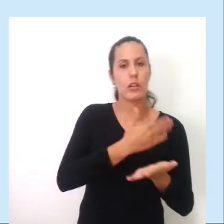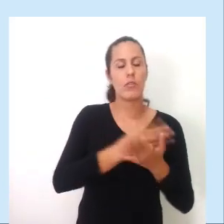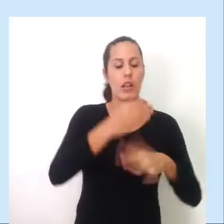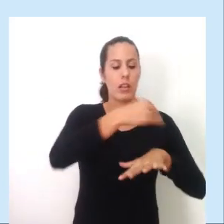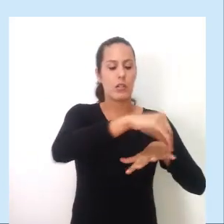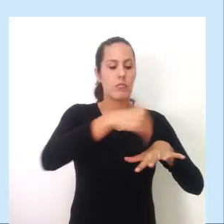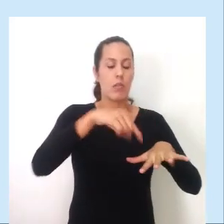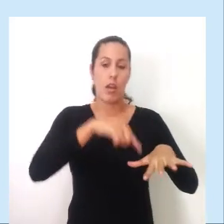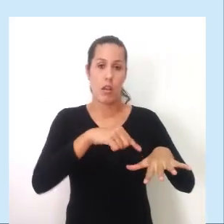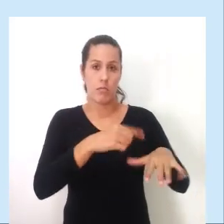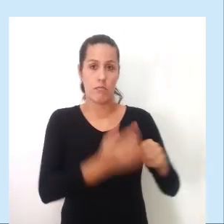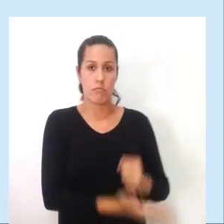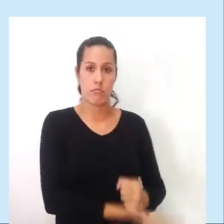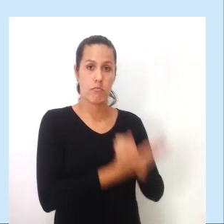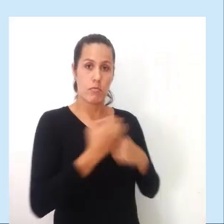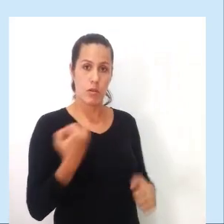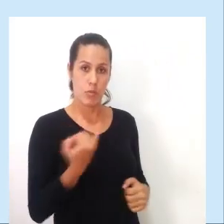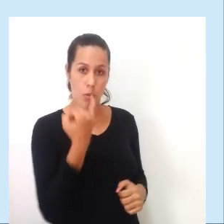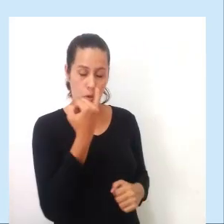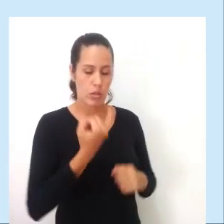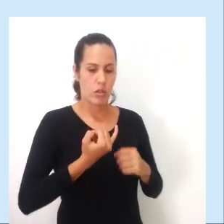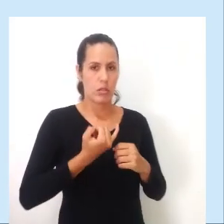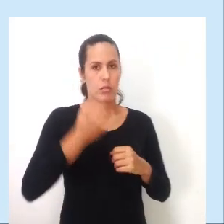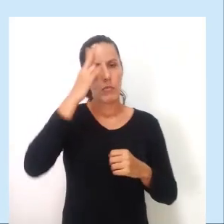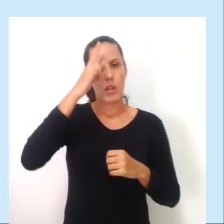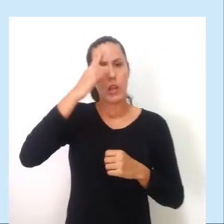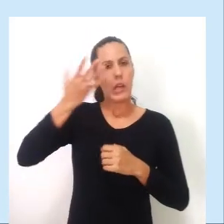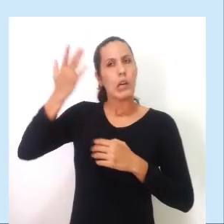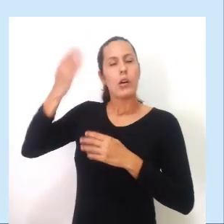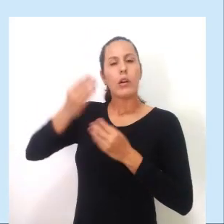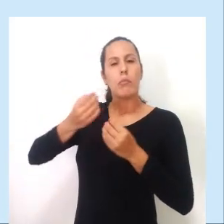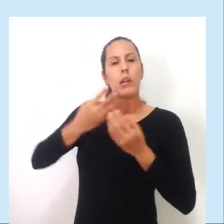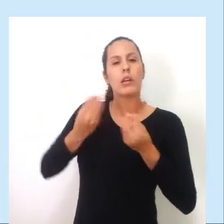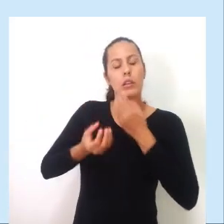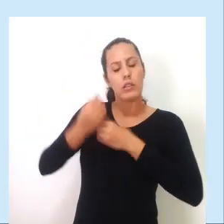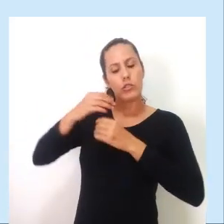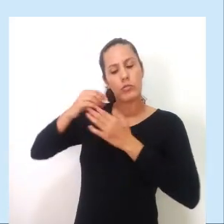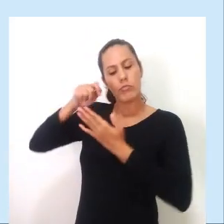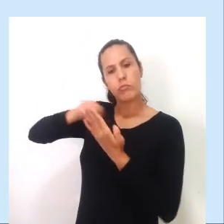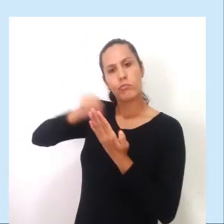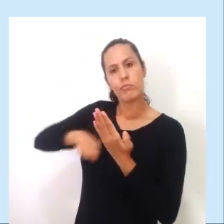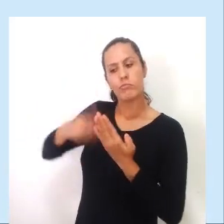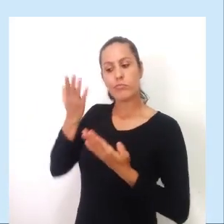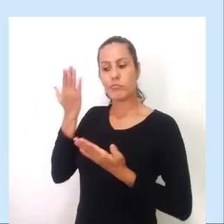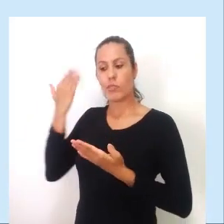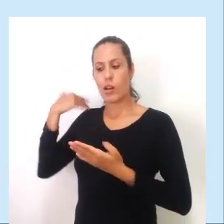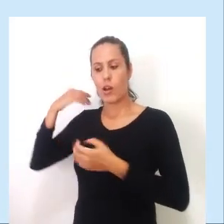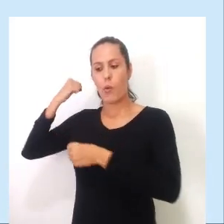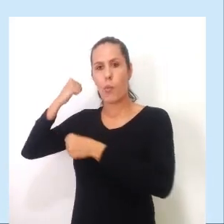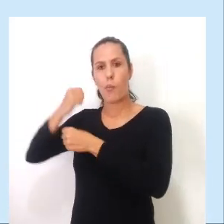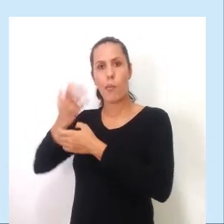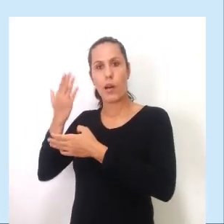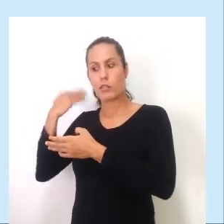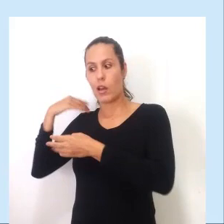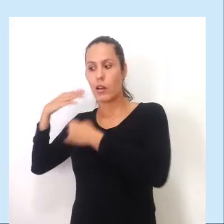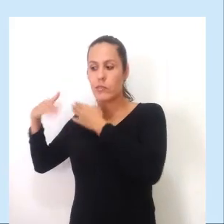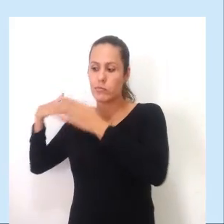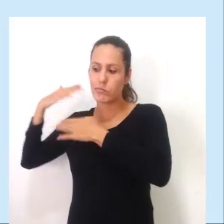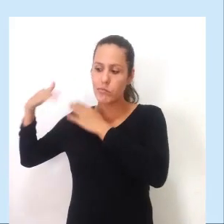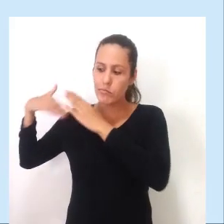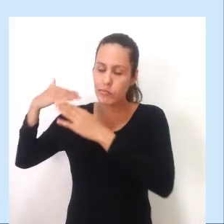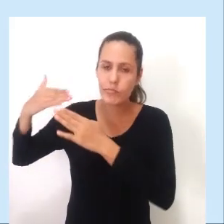seriam bastante úteis para reconstituir o passado, através de registro, através de